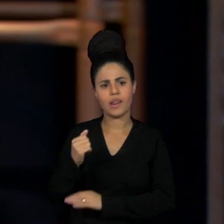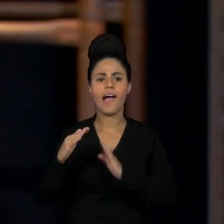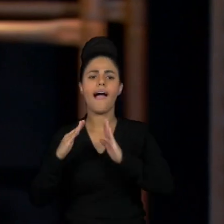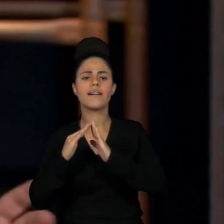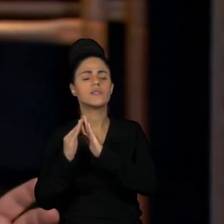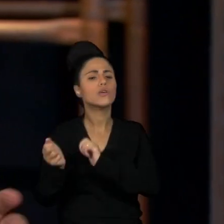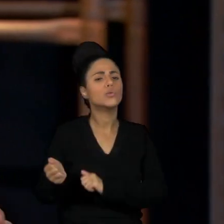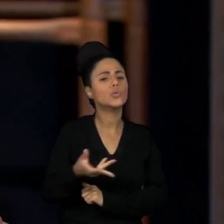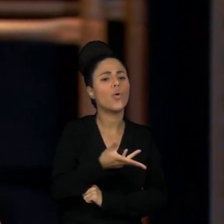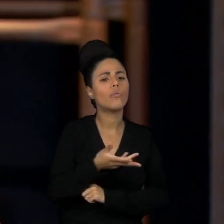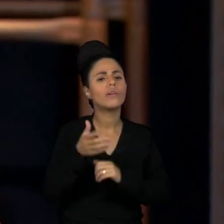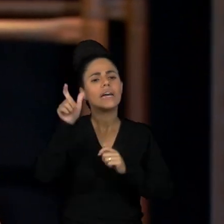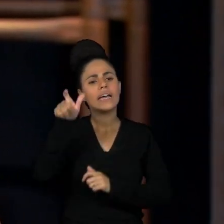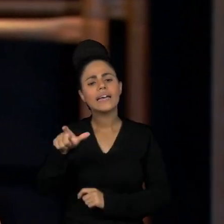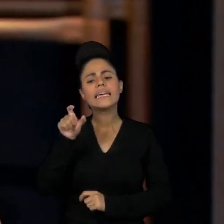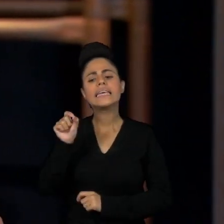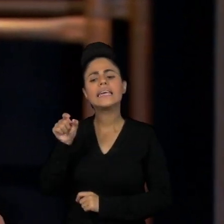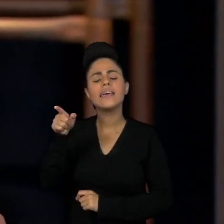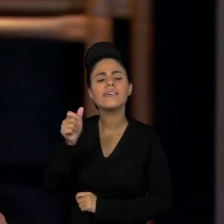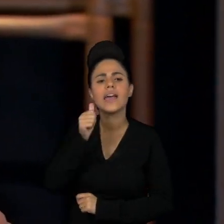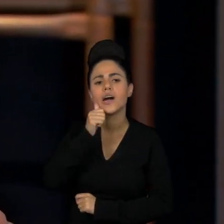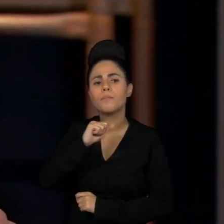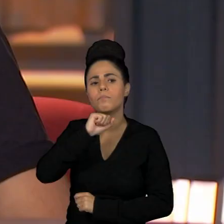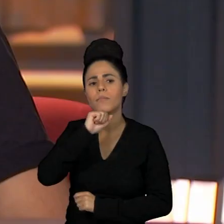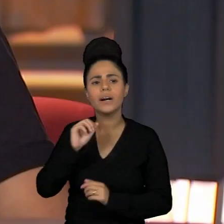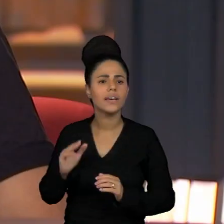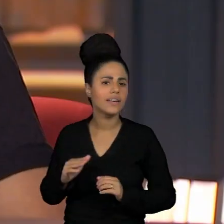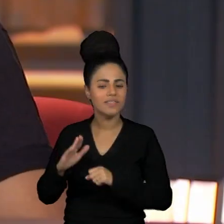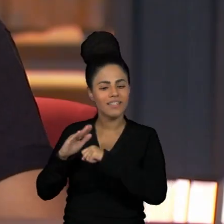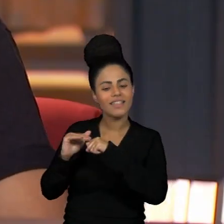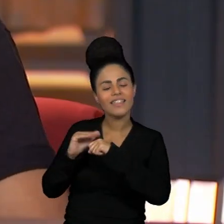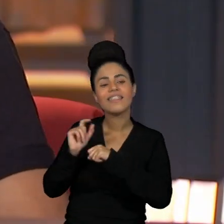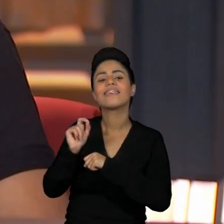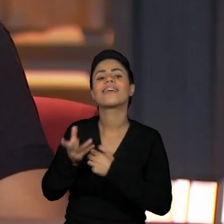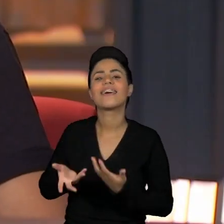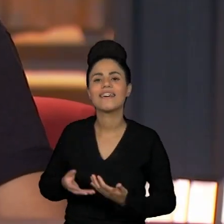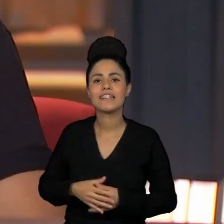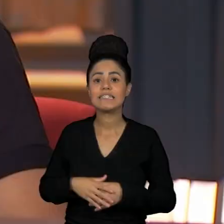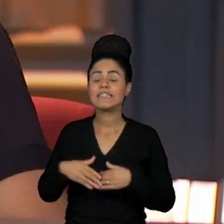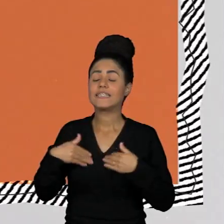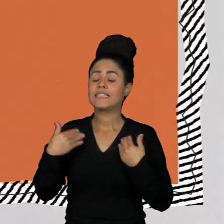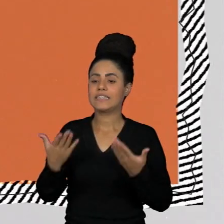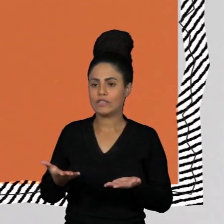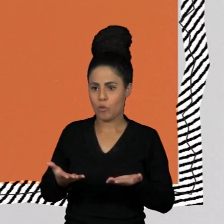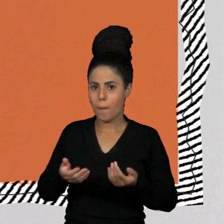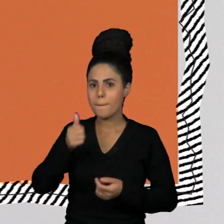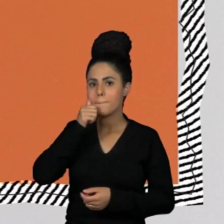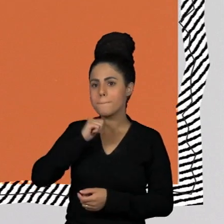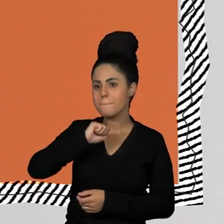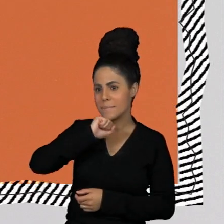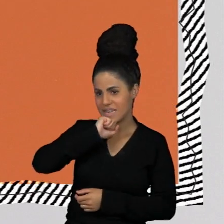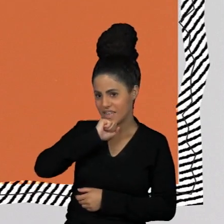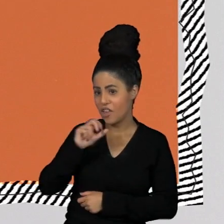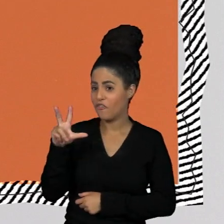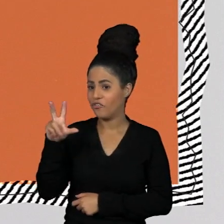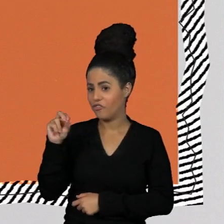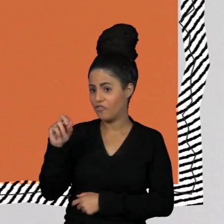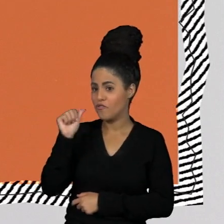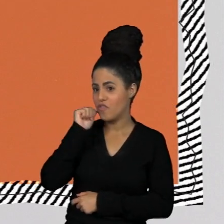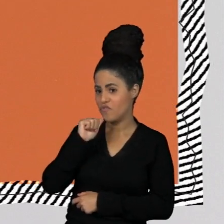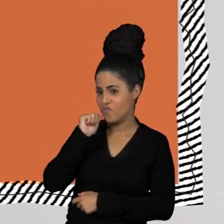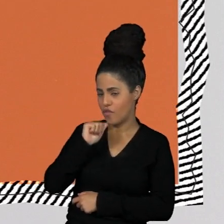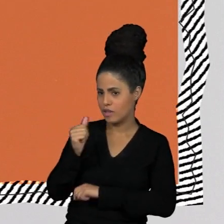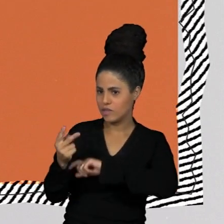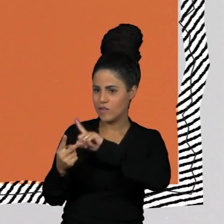nova. Quem é essa mulher tão paparicada? Olha, tem minha mãe e minha avó, que eu digo que eu